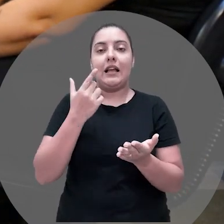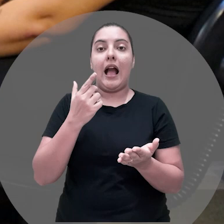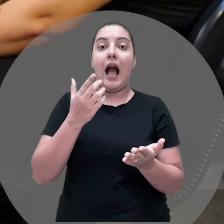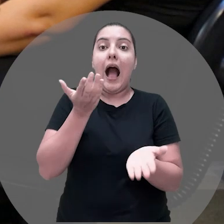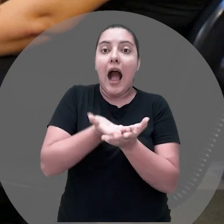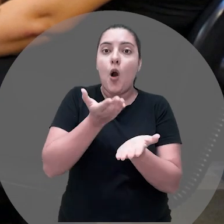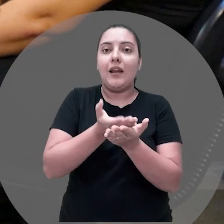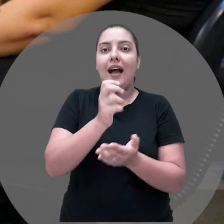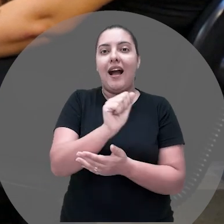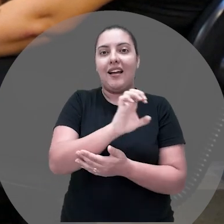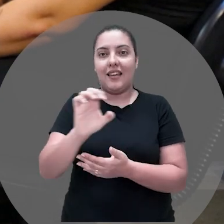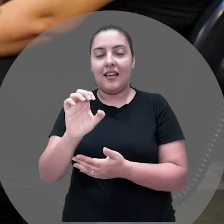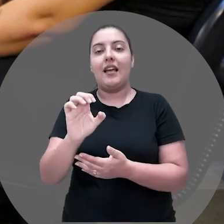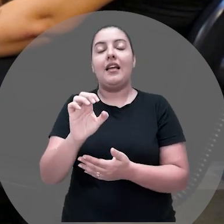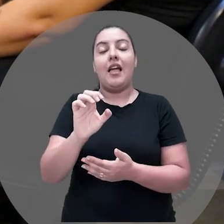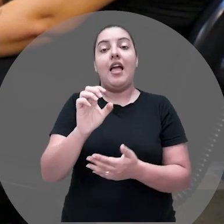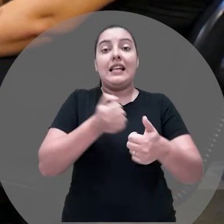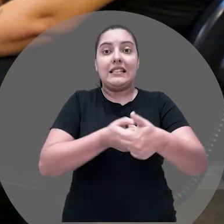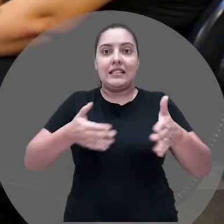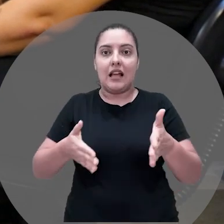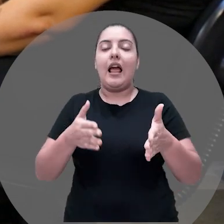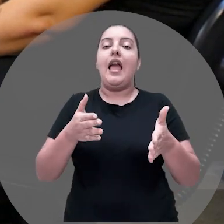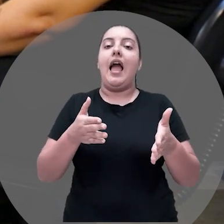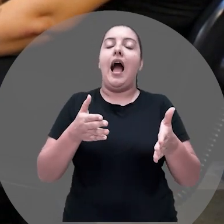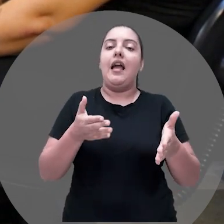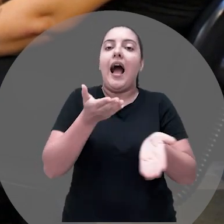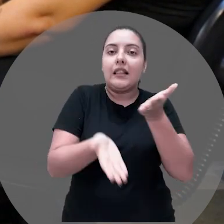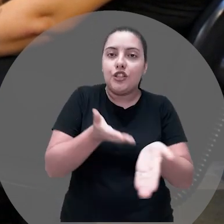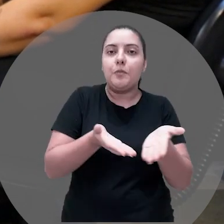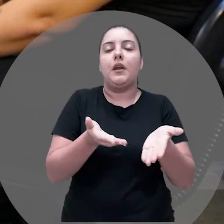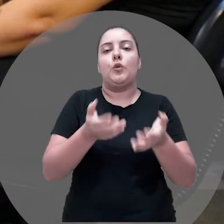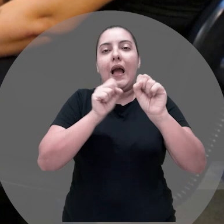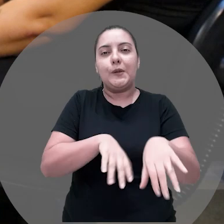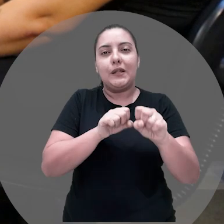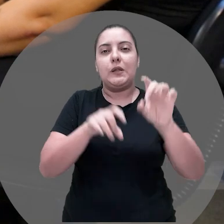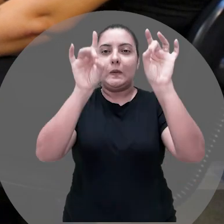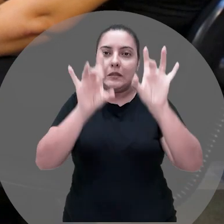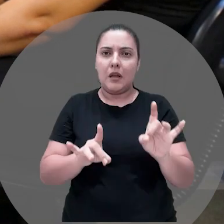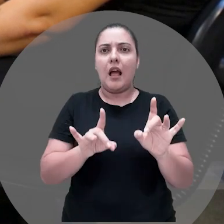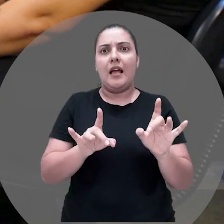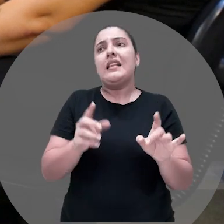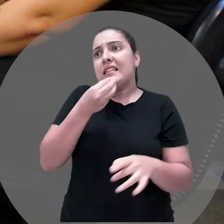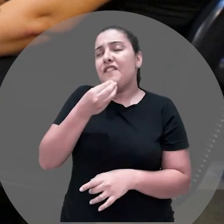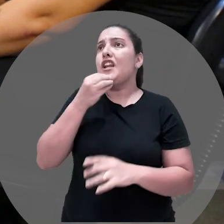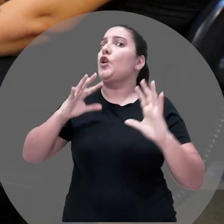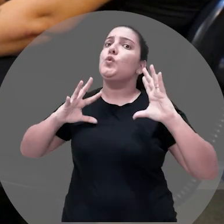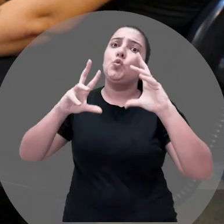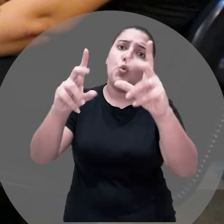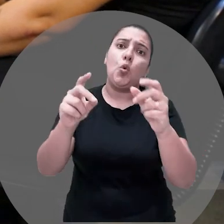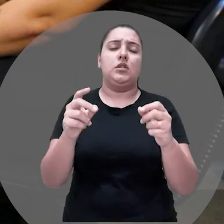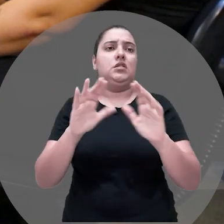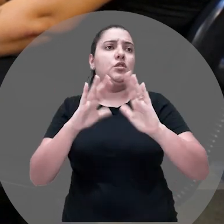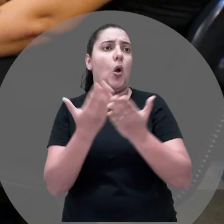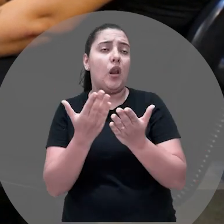em se elas têm as salas já é são as salas de atendimento educacional especializado eu creio que toda escola é